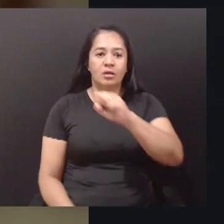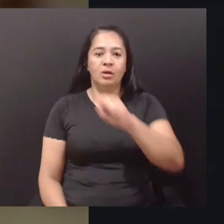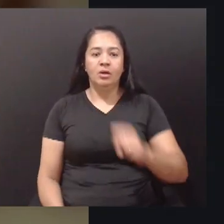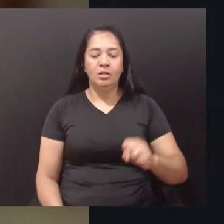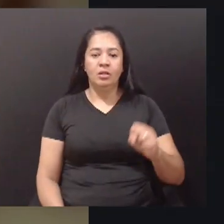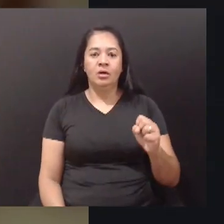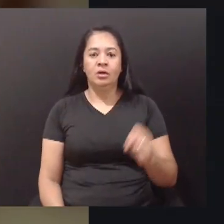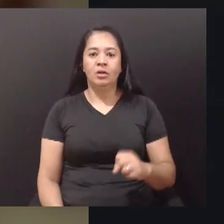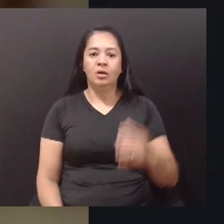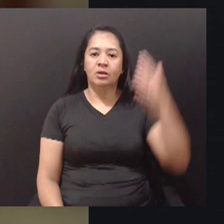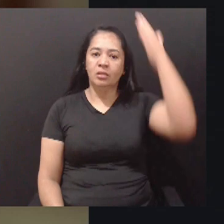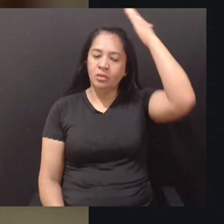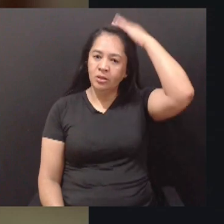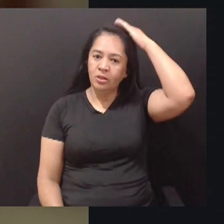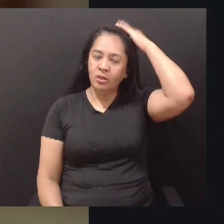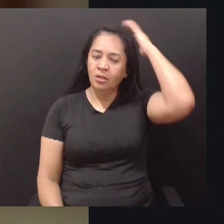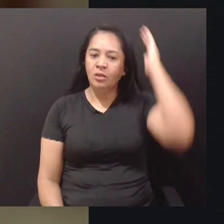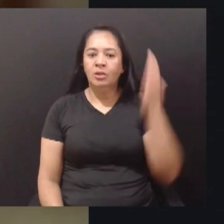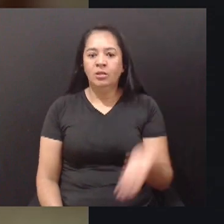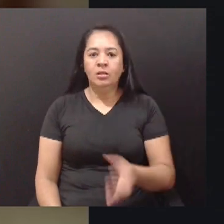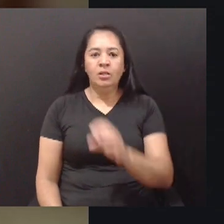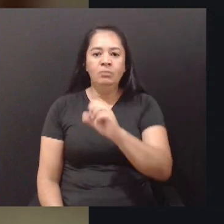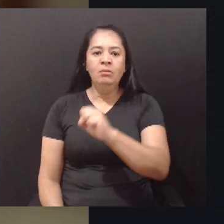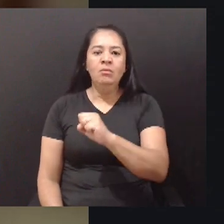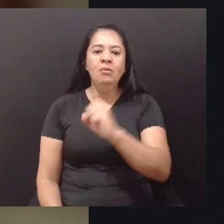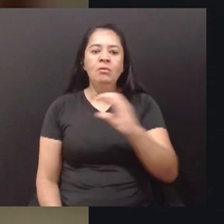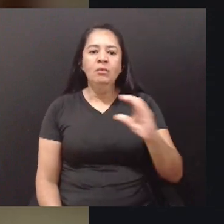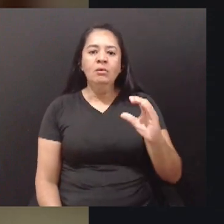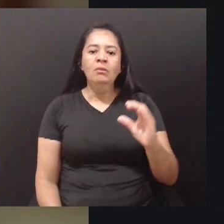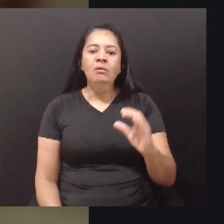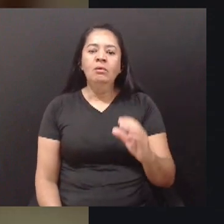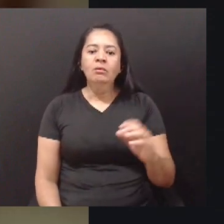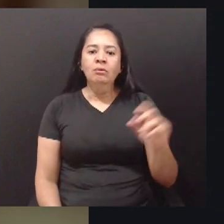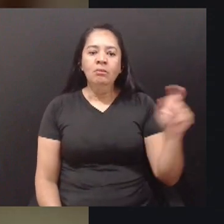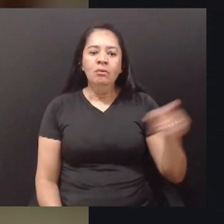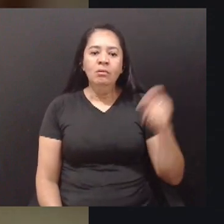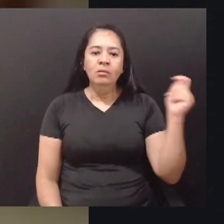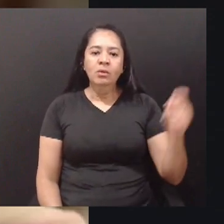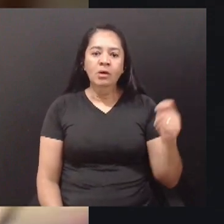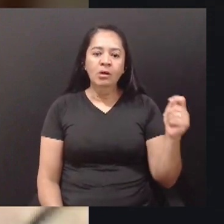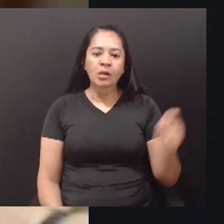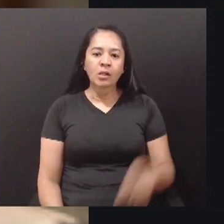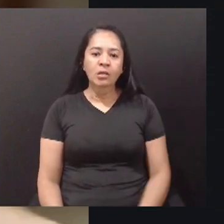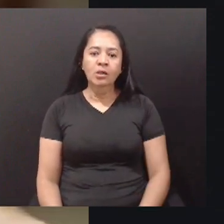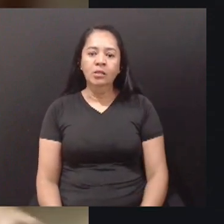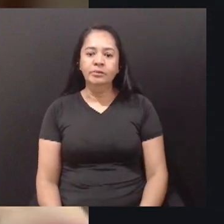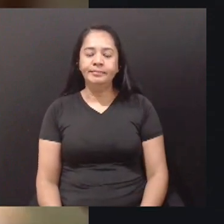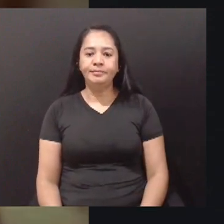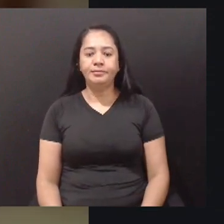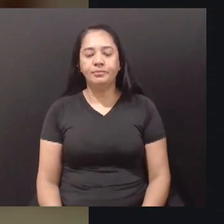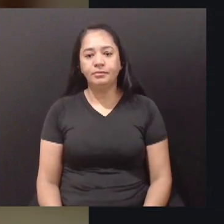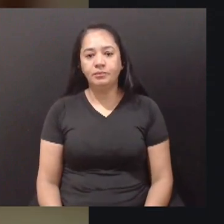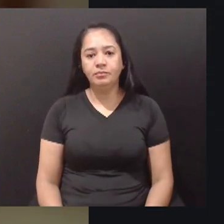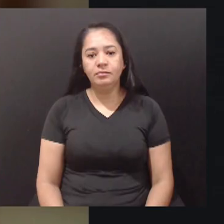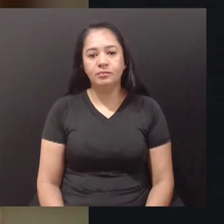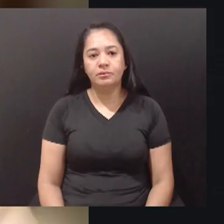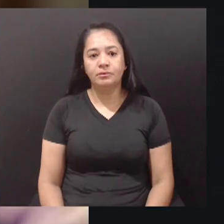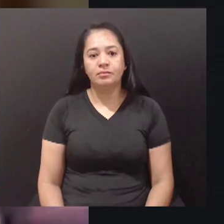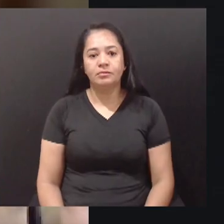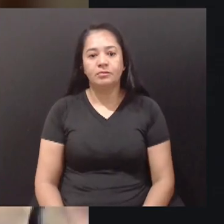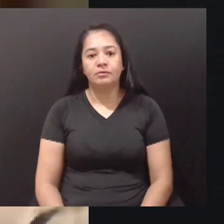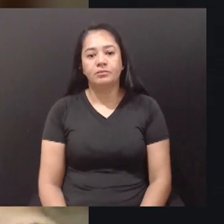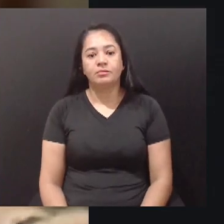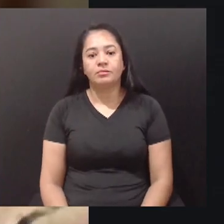Paraná, Santa Catarina, Rio Grande do Sul. Aí há uma confluência com frentes polares, há